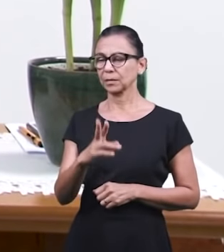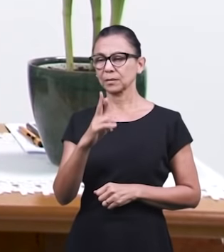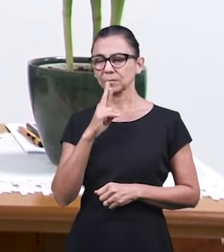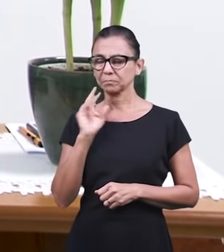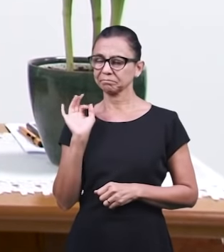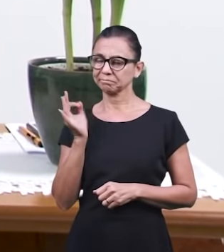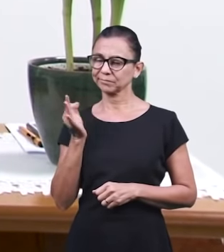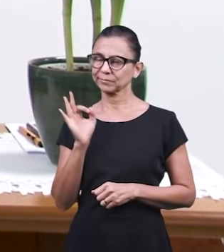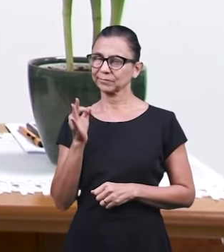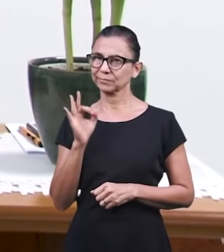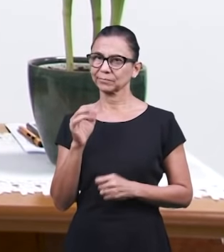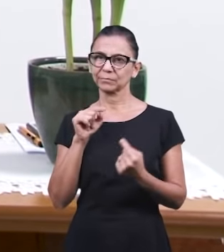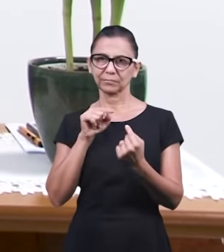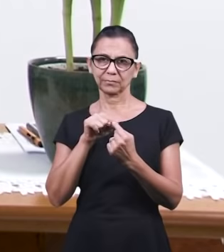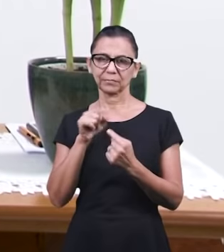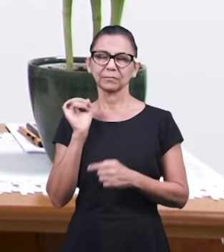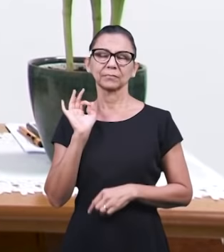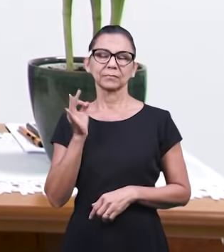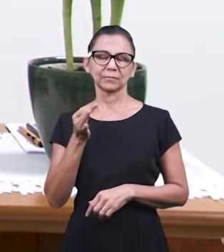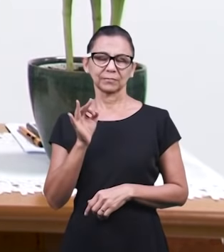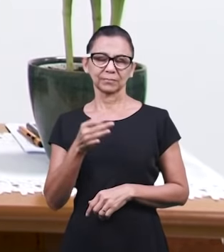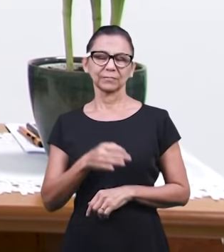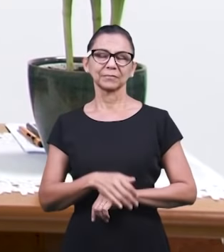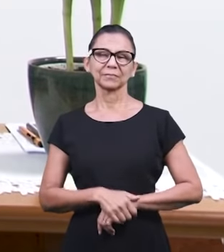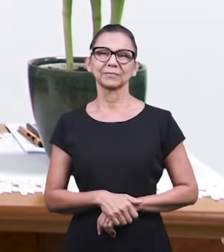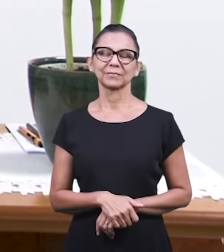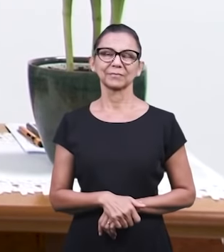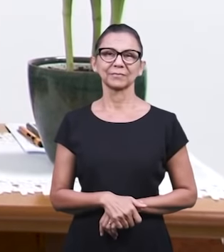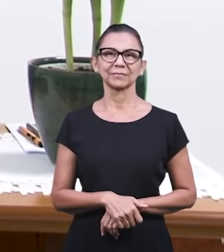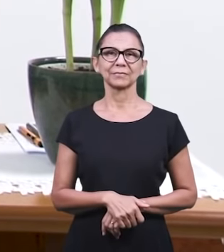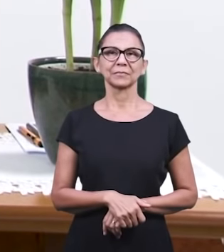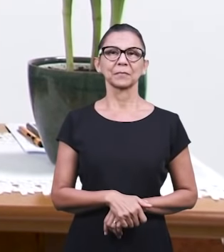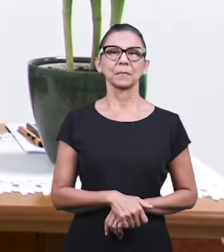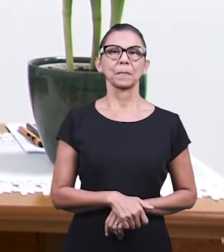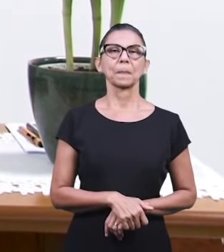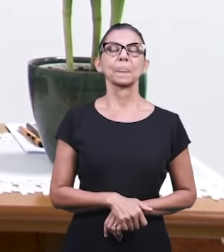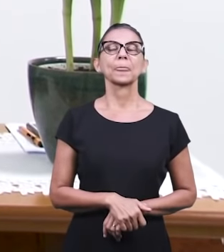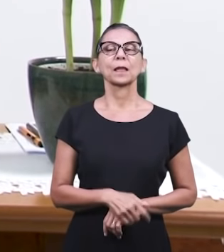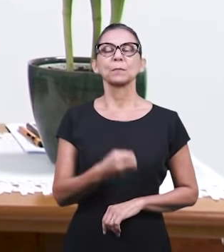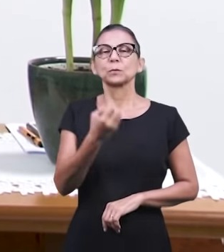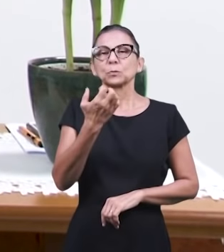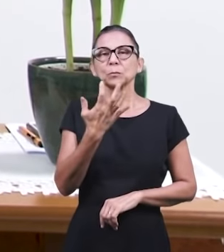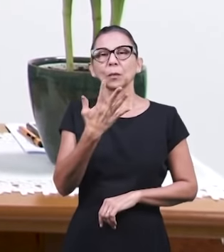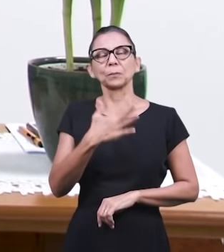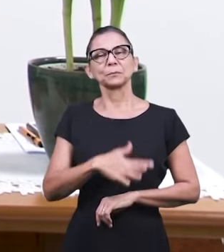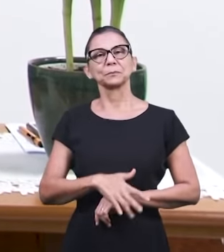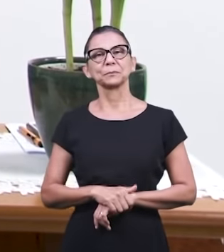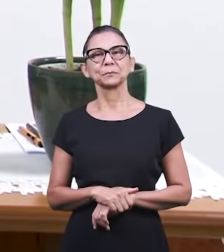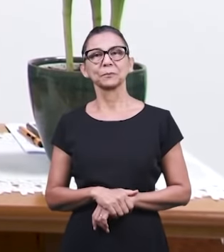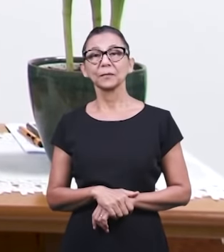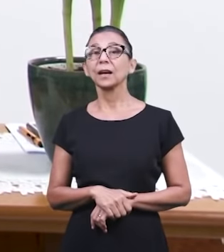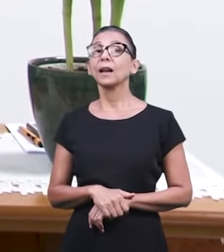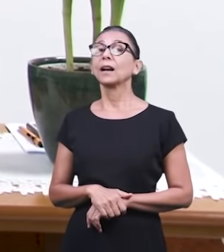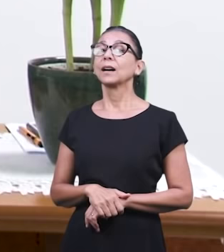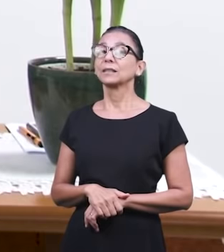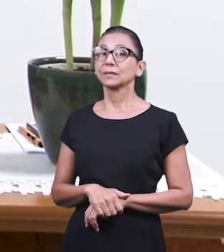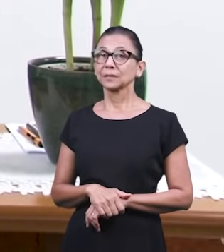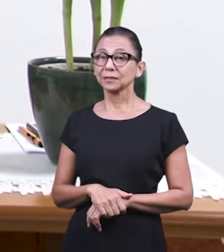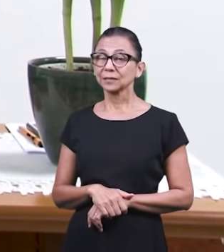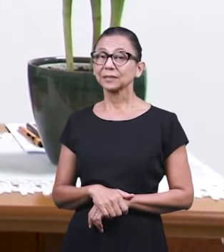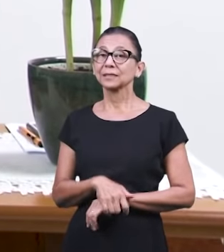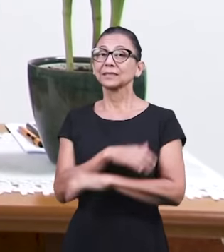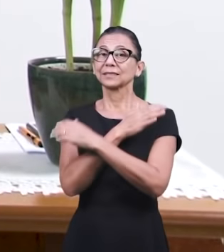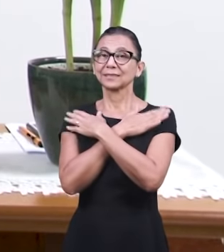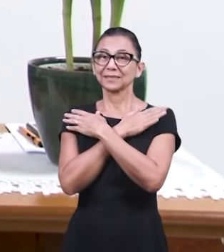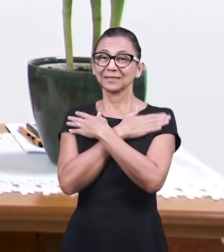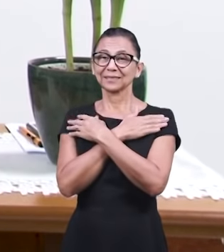Boa resposta, é isso mesmo, viu? Objetiva, direta, como temos aprendido na palavra do Senhor. E aproveito então para